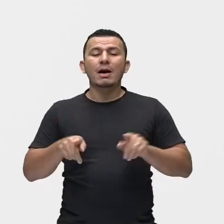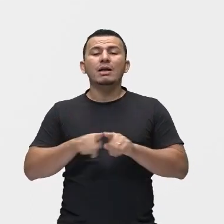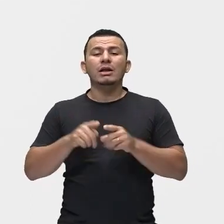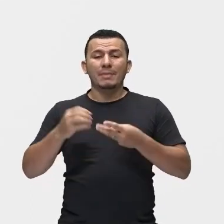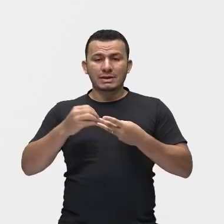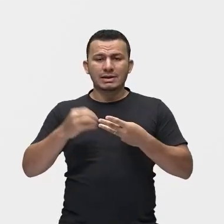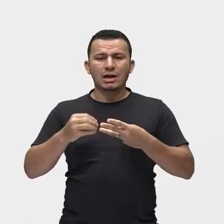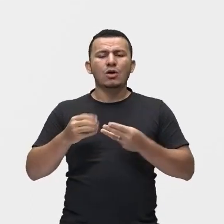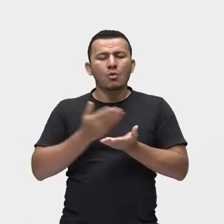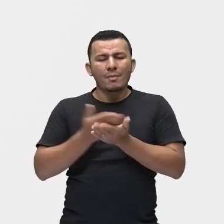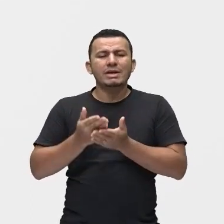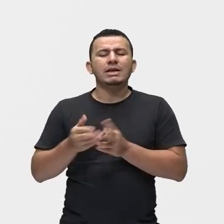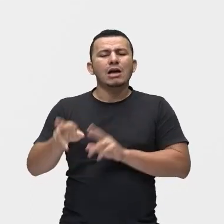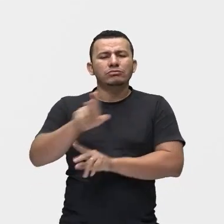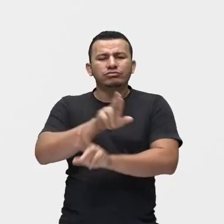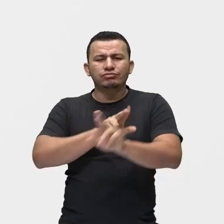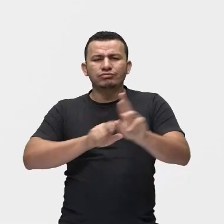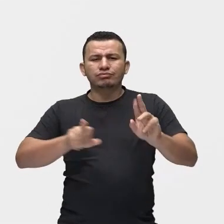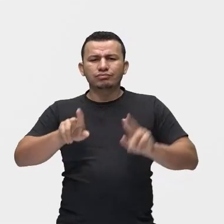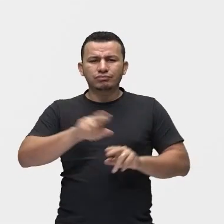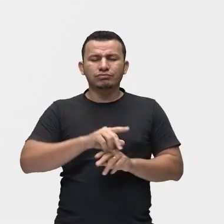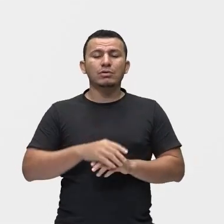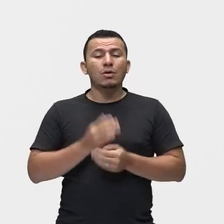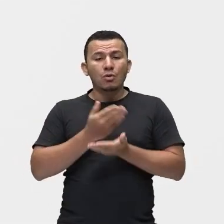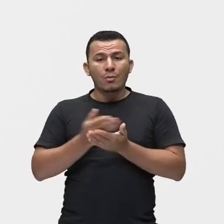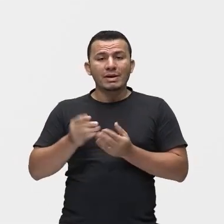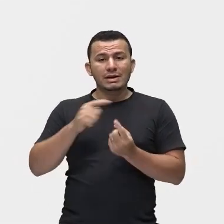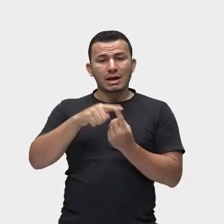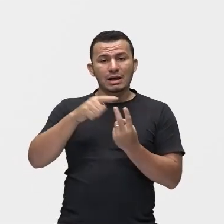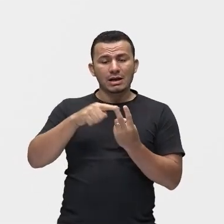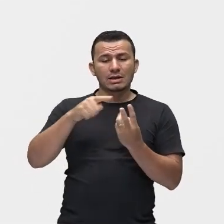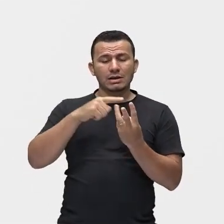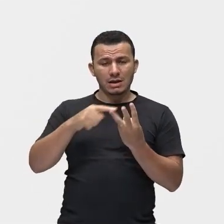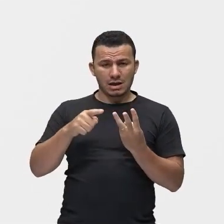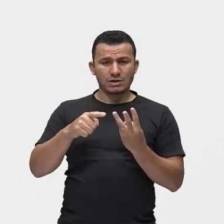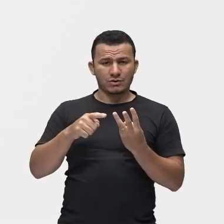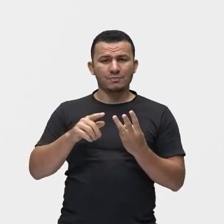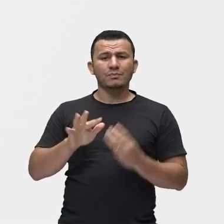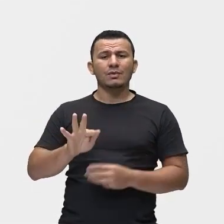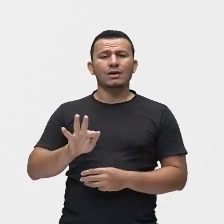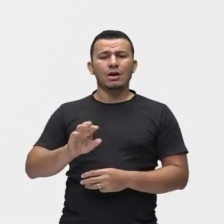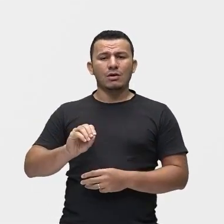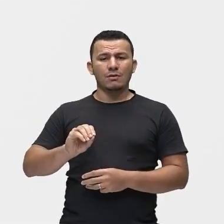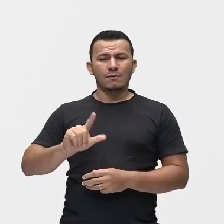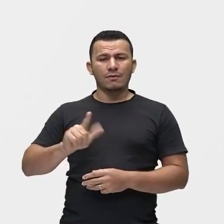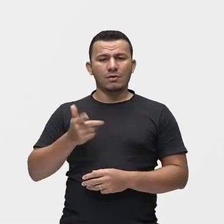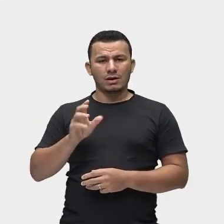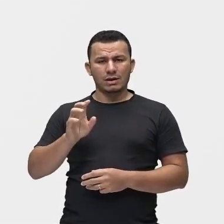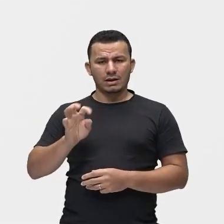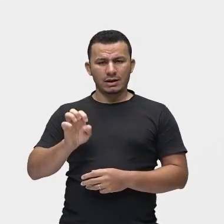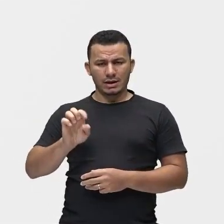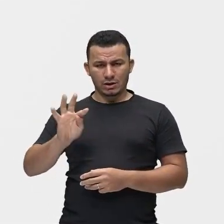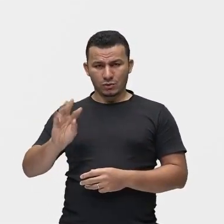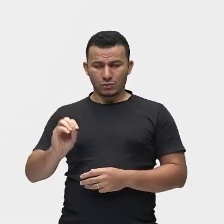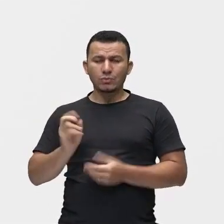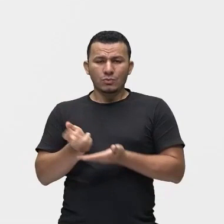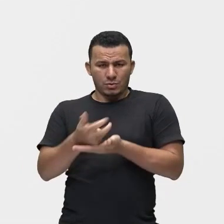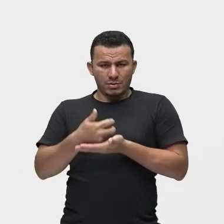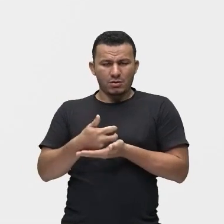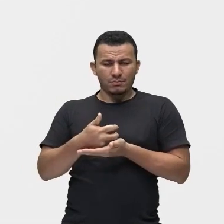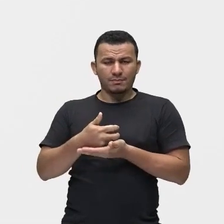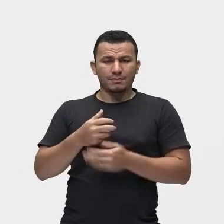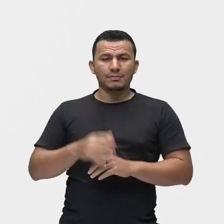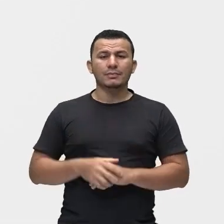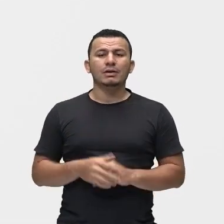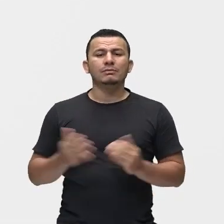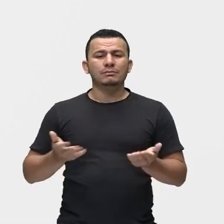células para a formação dos 3 folhetos germinativos ou folhetos embrionários. Agora a gente vai